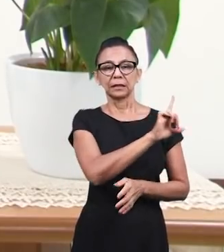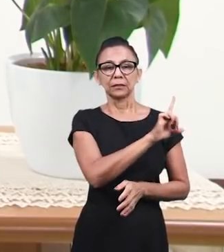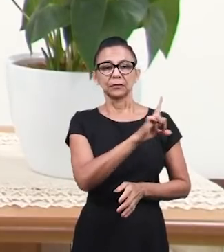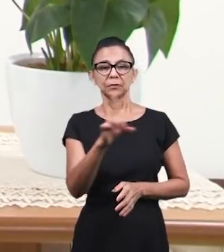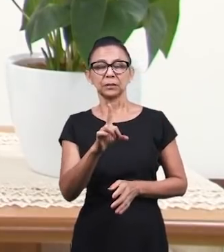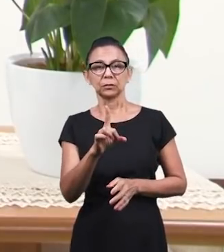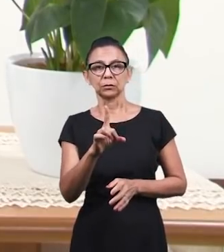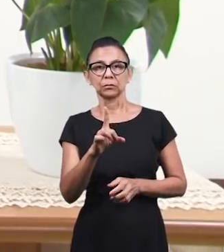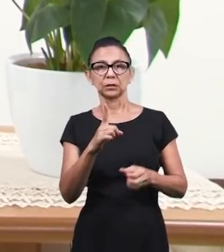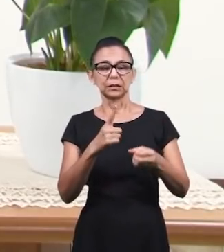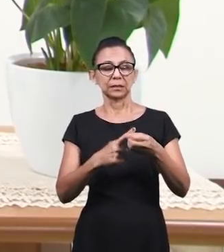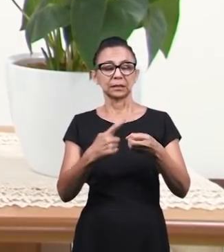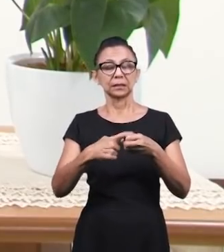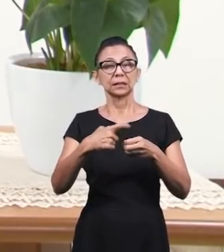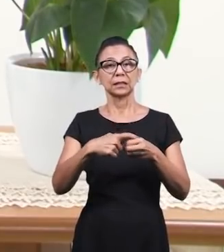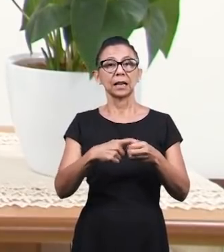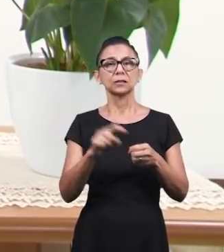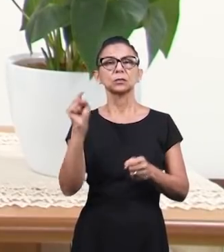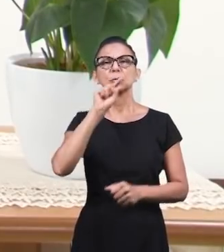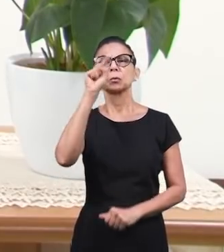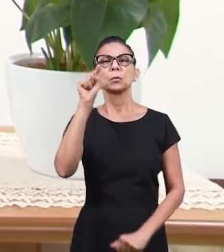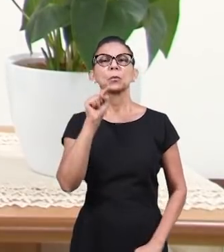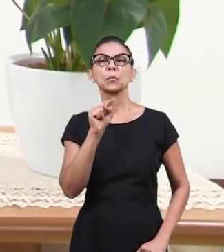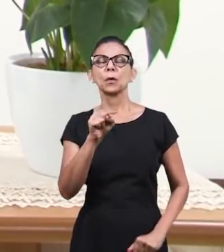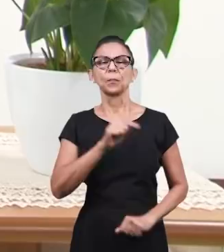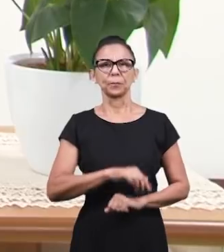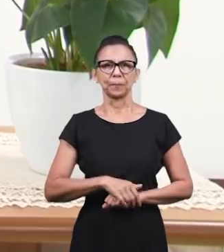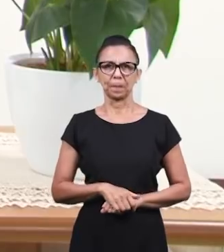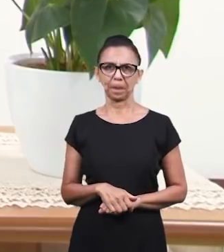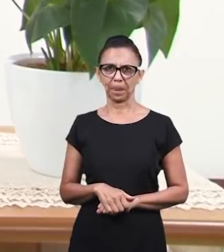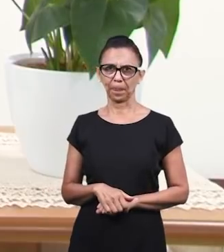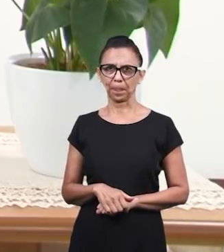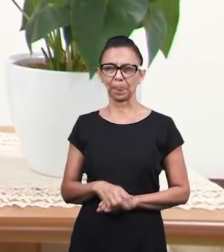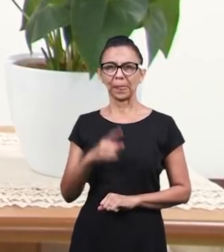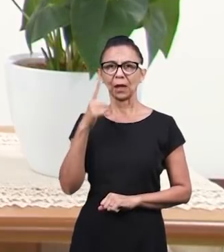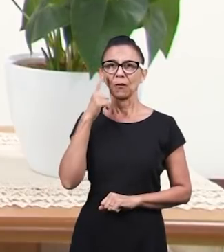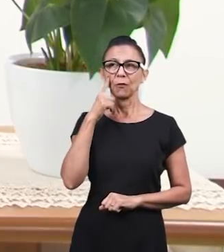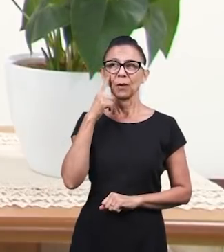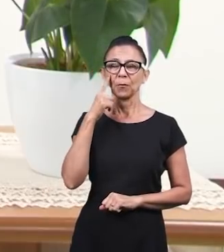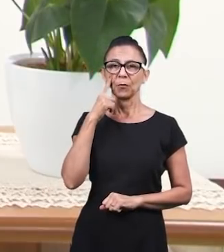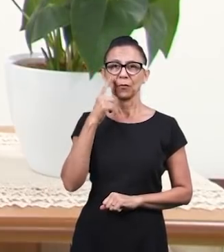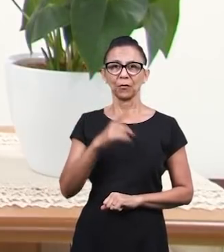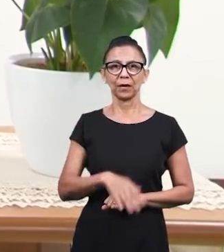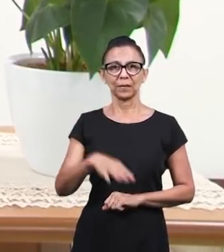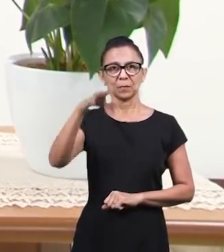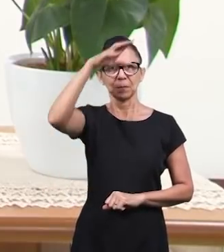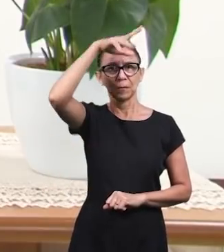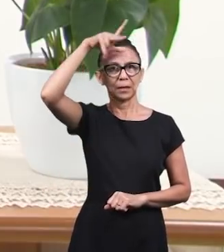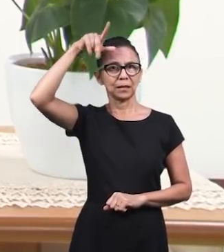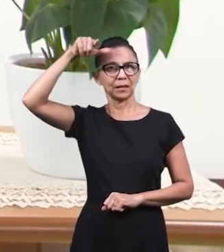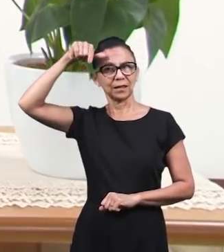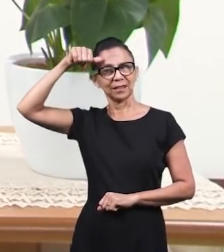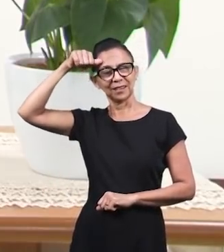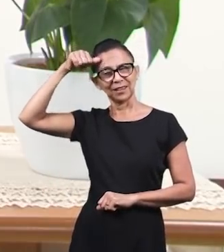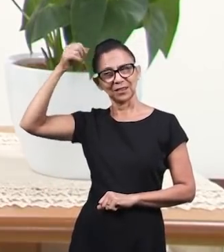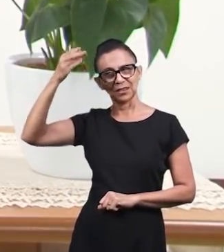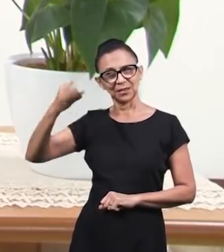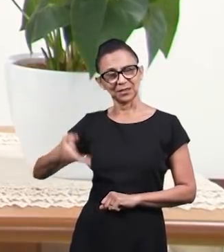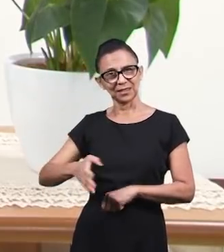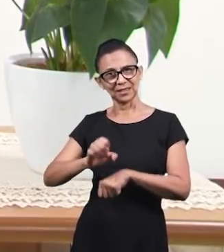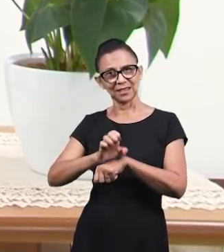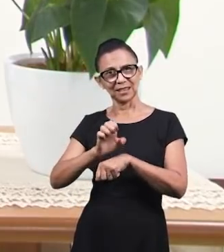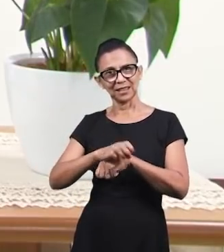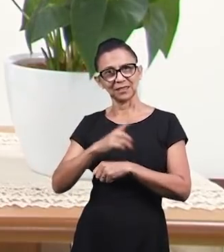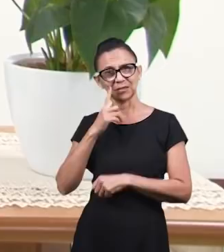uma criança de 5 anos, a Ágata Michele Rodrigues Mouzinho, de Manaus. É a ovelha do pastor Wilson Nogueira.